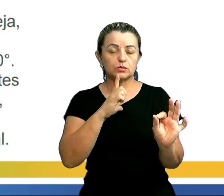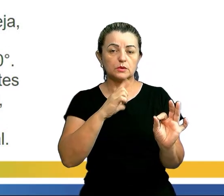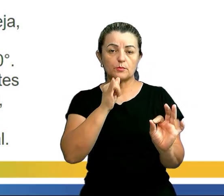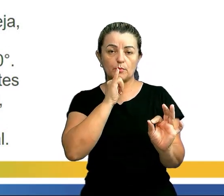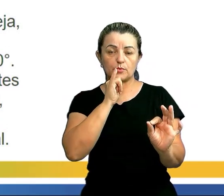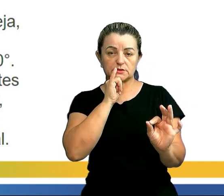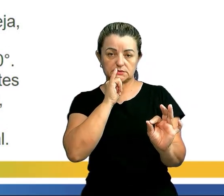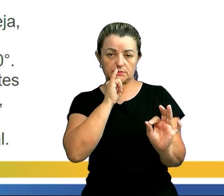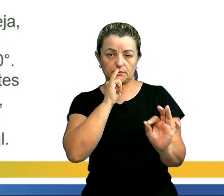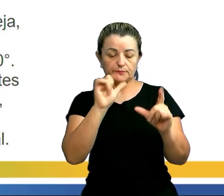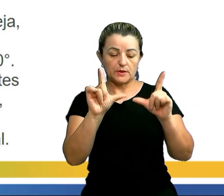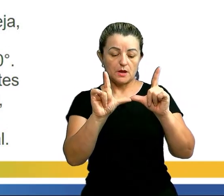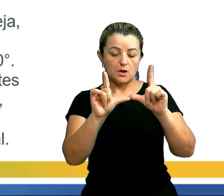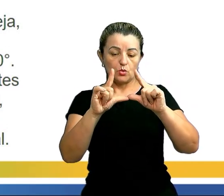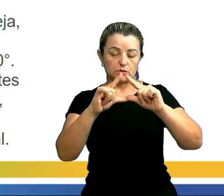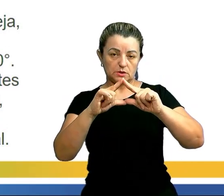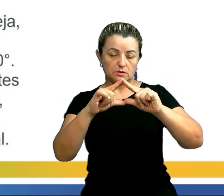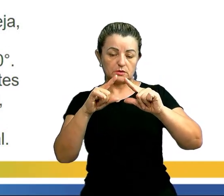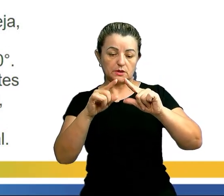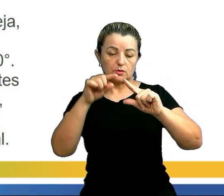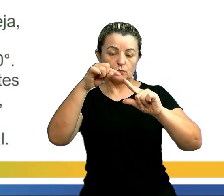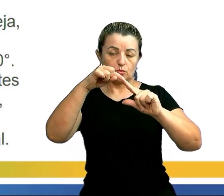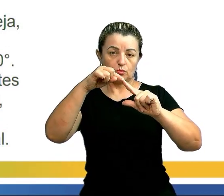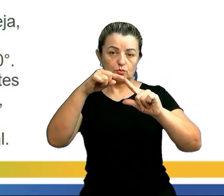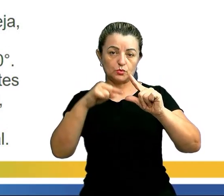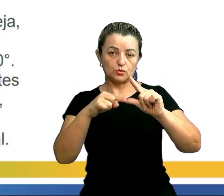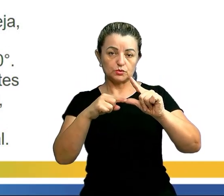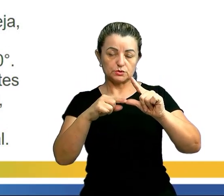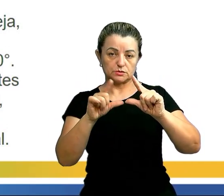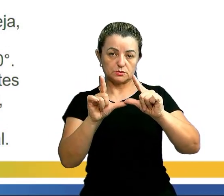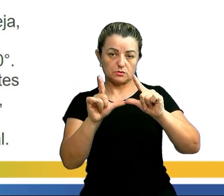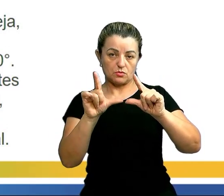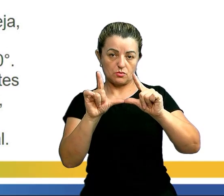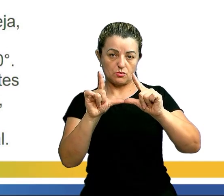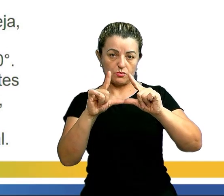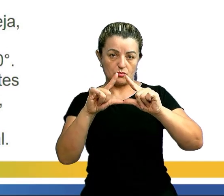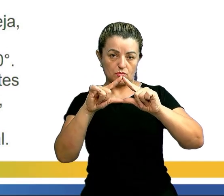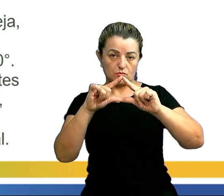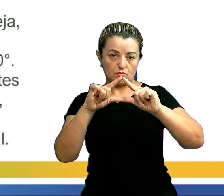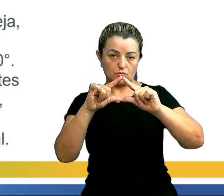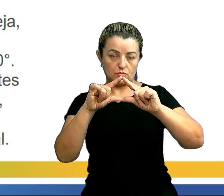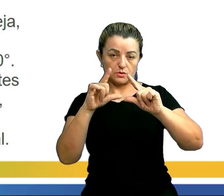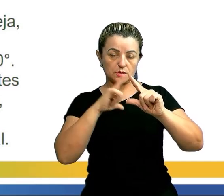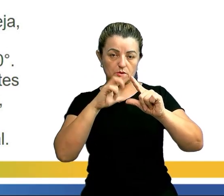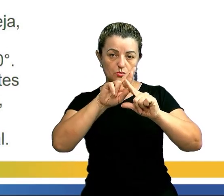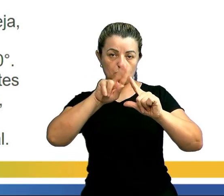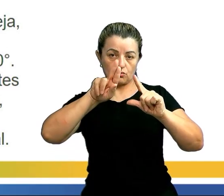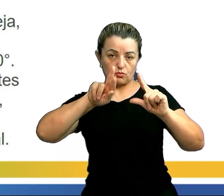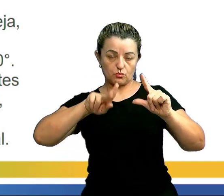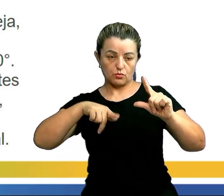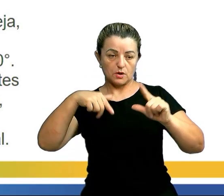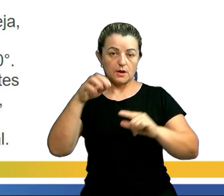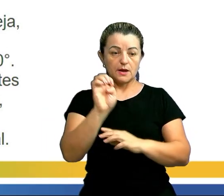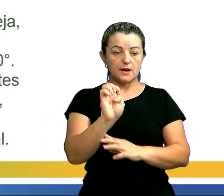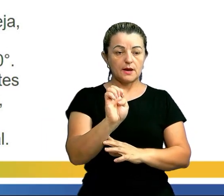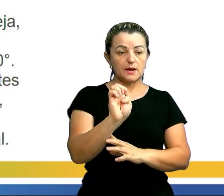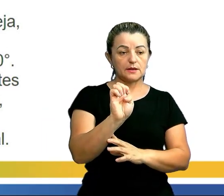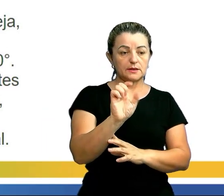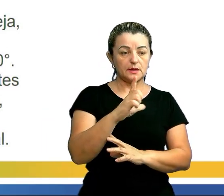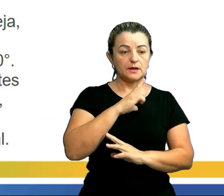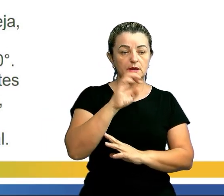lados e eles são classificados de acordo com as medidas dos lados. Se ele tem três lados iguais, ele é equilátero. Se tem